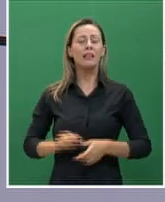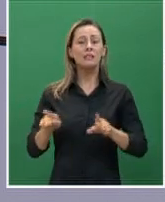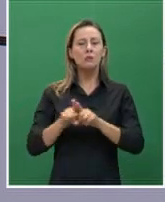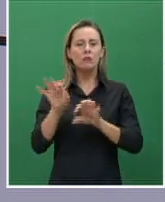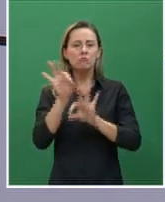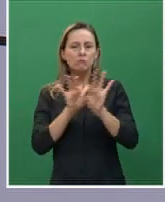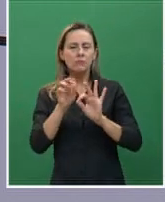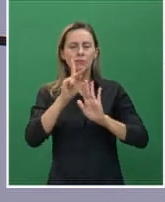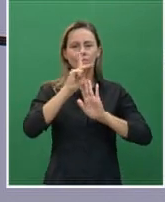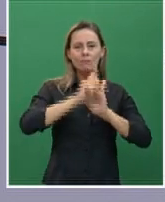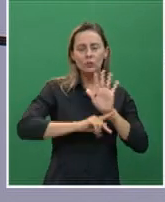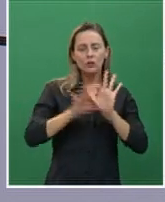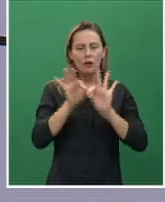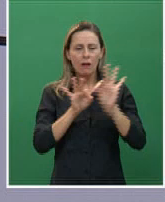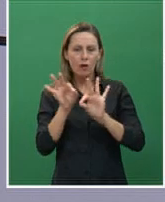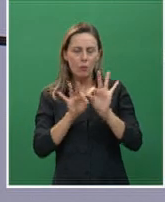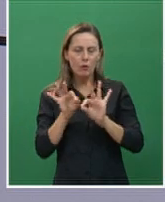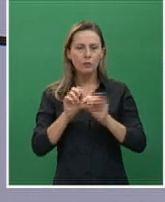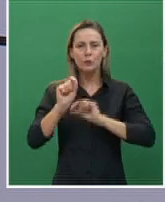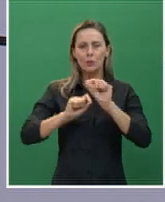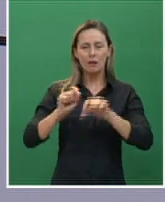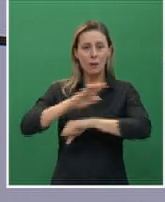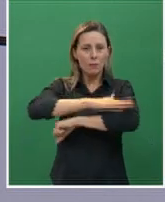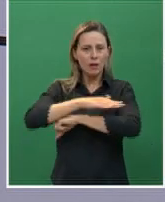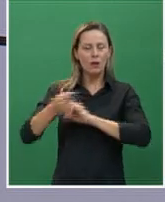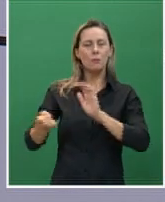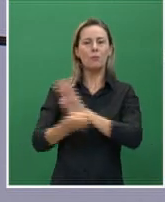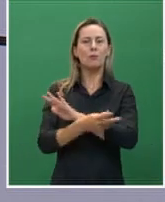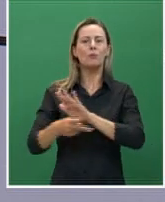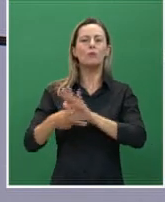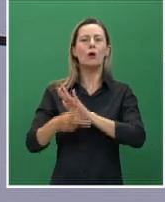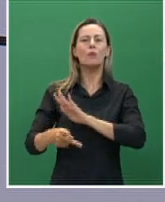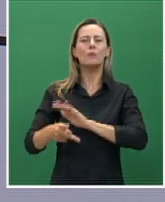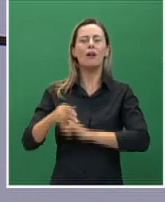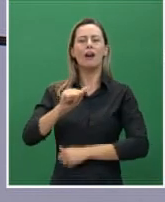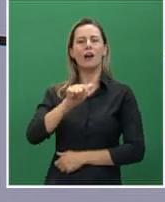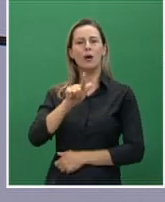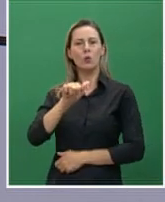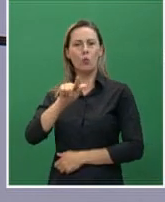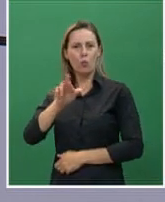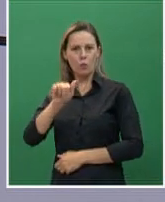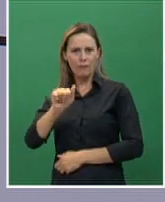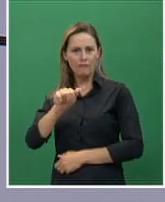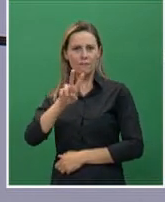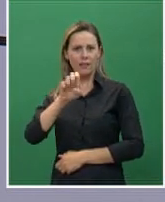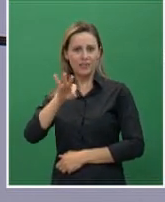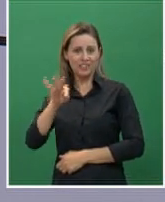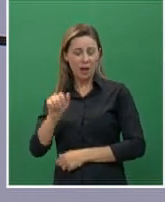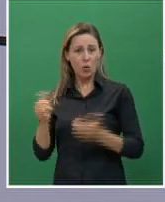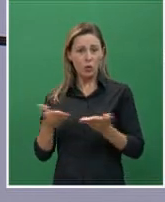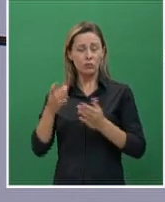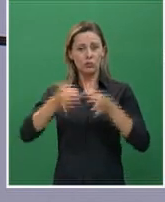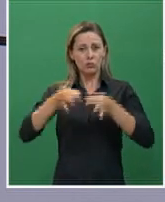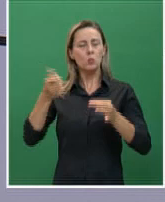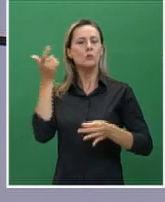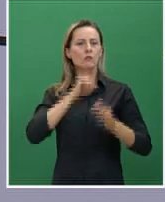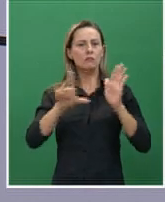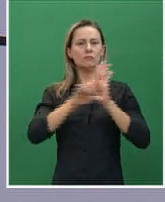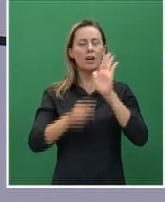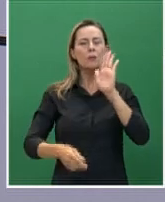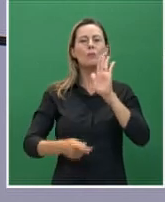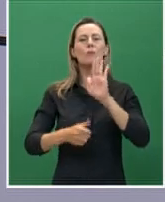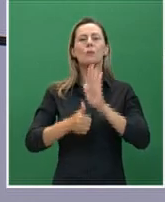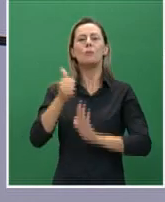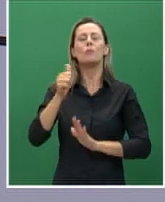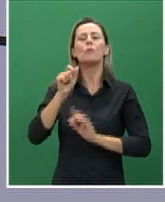atual é presídio de Blumenau na região da Água Verde conseguimos através de uma ação junto ao judiciário fazer um taque para que